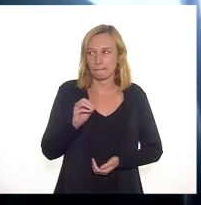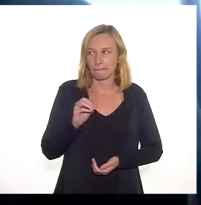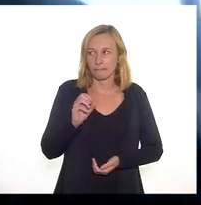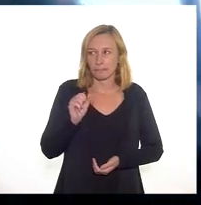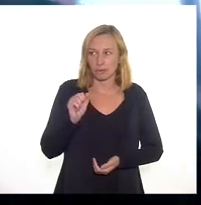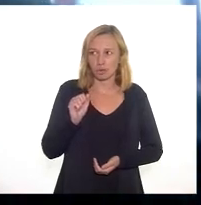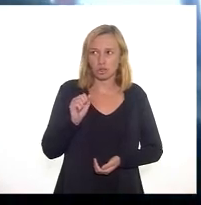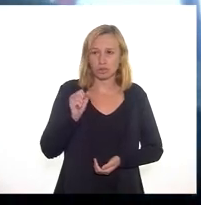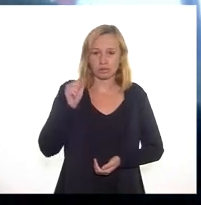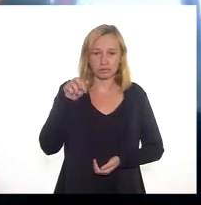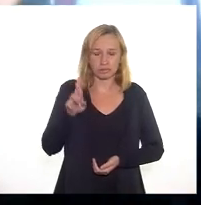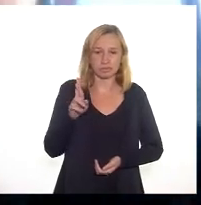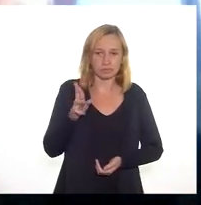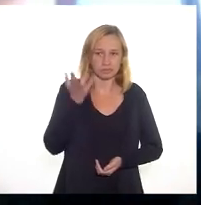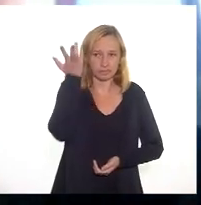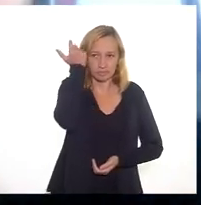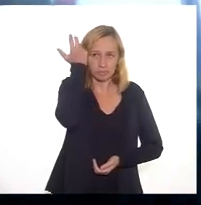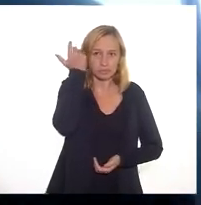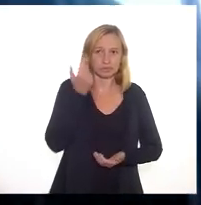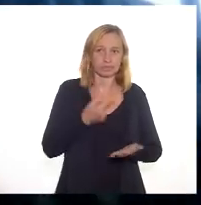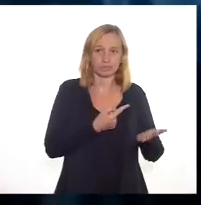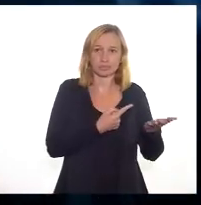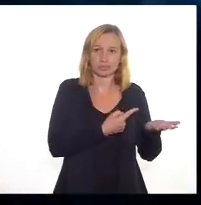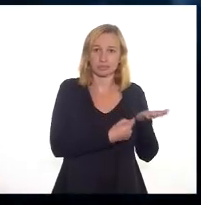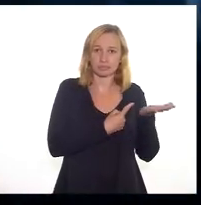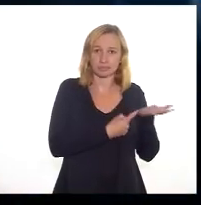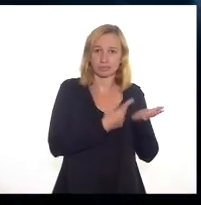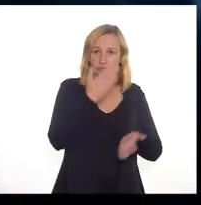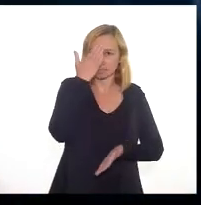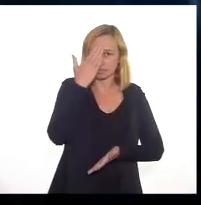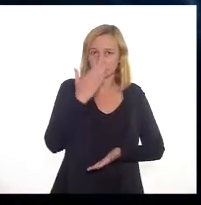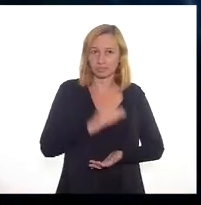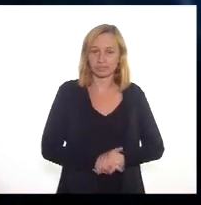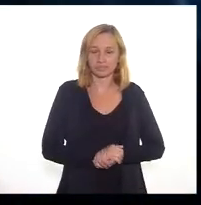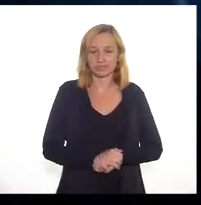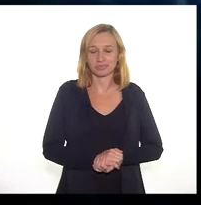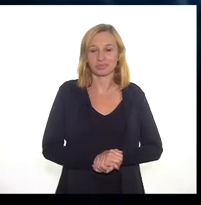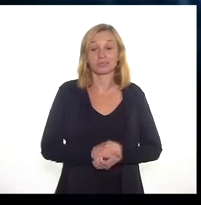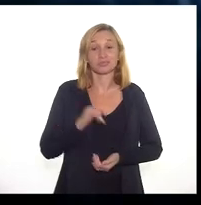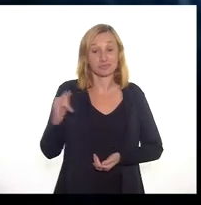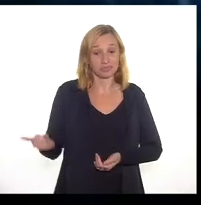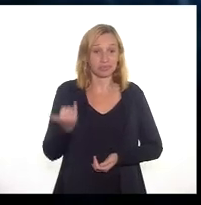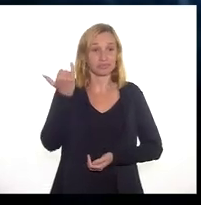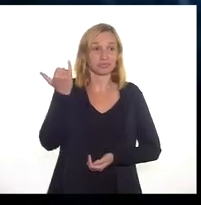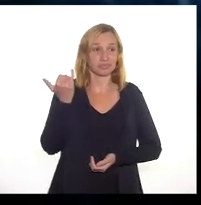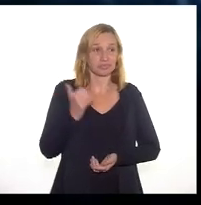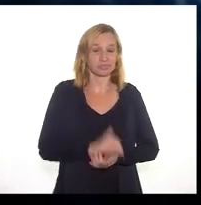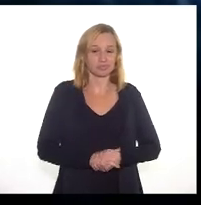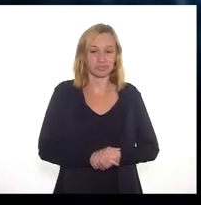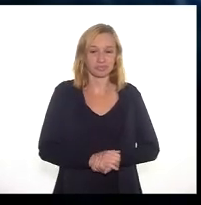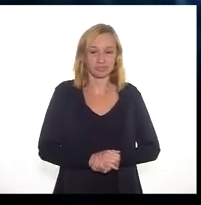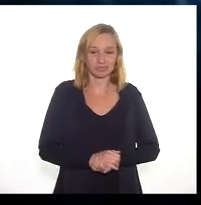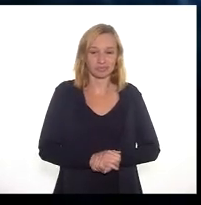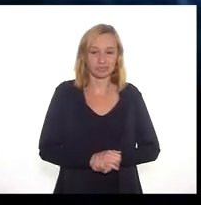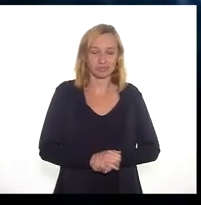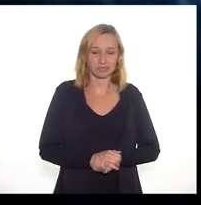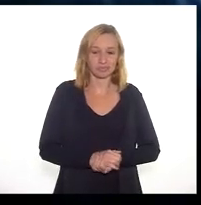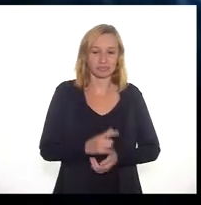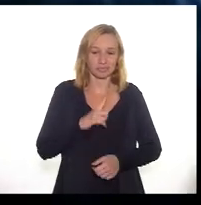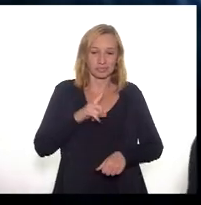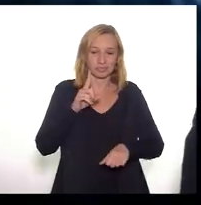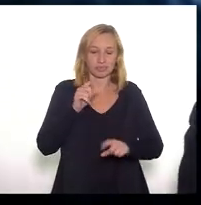Obrigado aqui pela ajuda, Serafini. Olha, é muito importante ter um